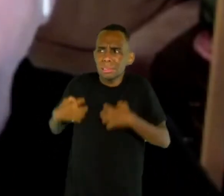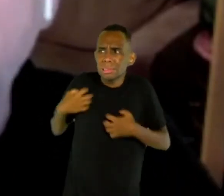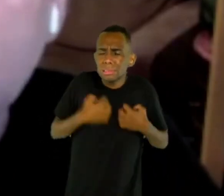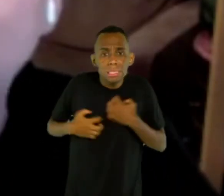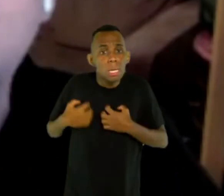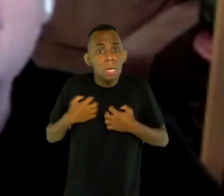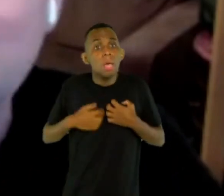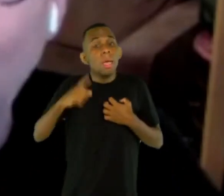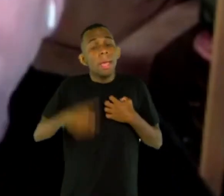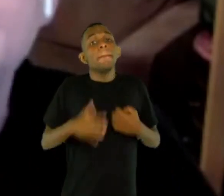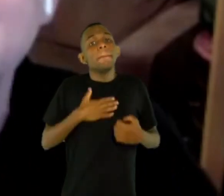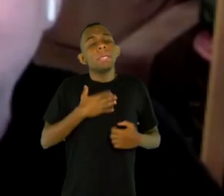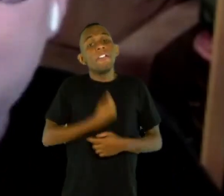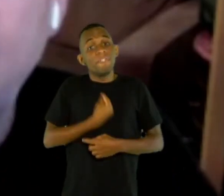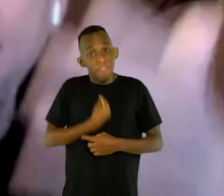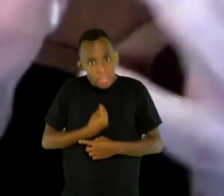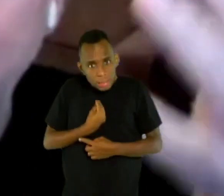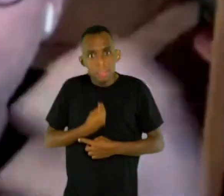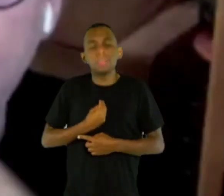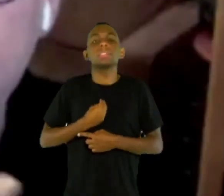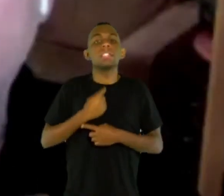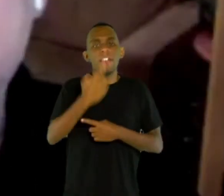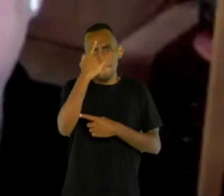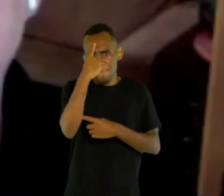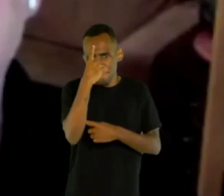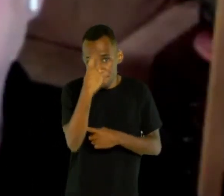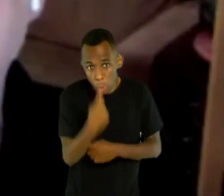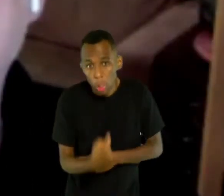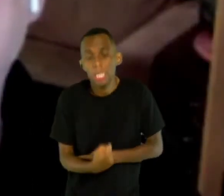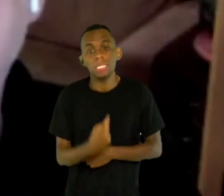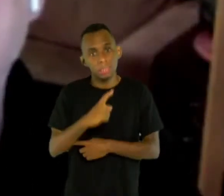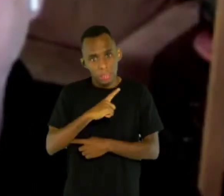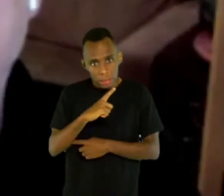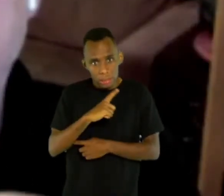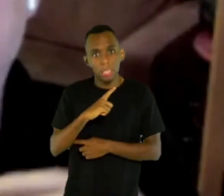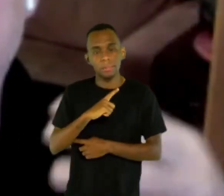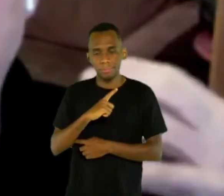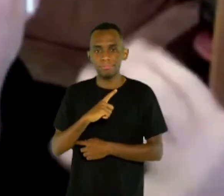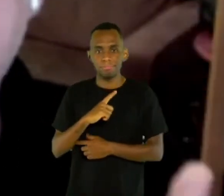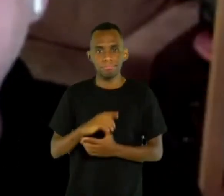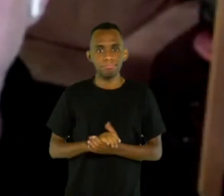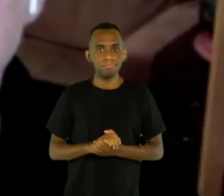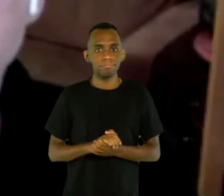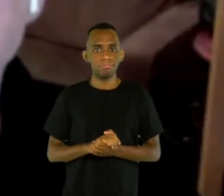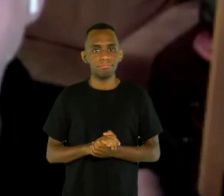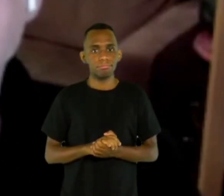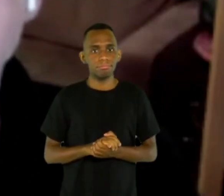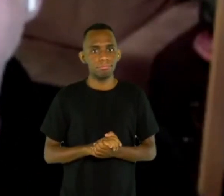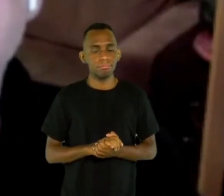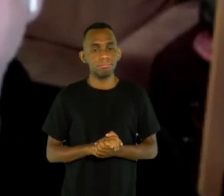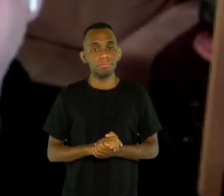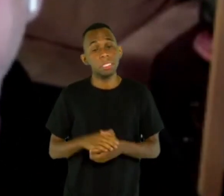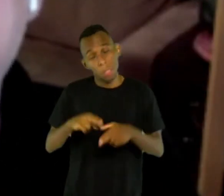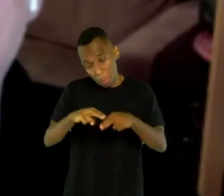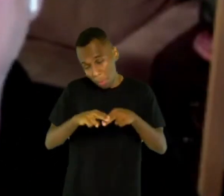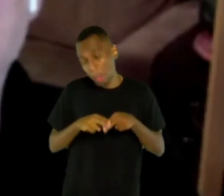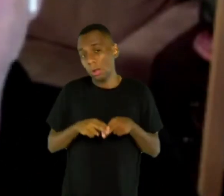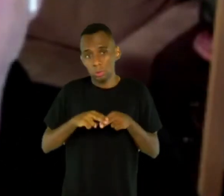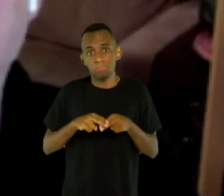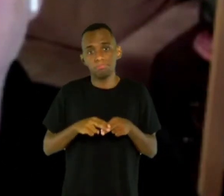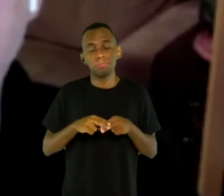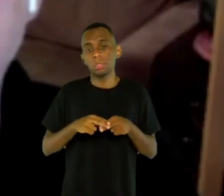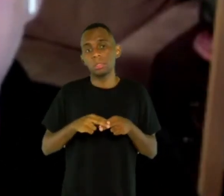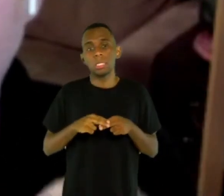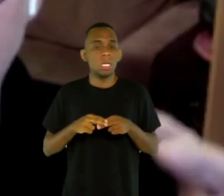tem muito mais violência, muito mais perigo do que isso que eles estão passando e tal. Por causa disso, né? Porque também a gente